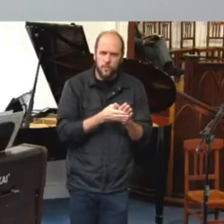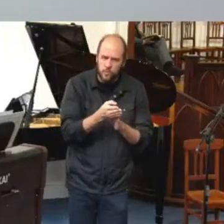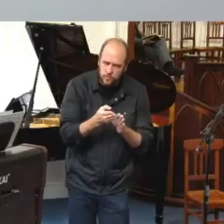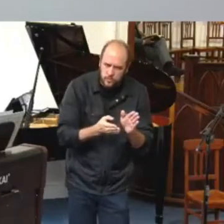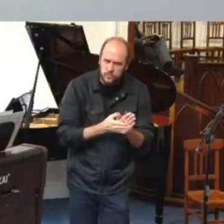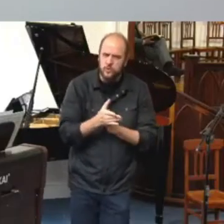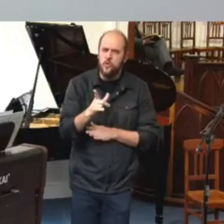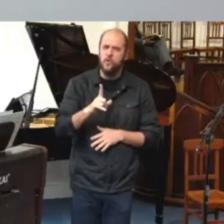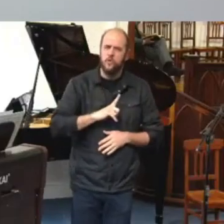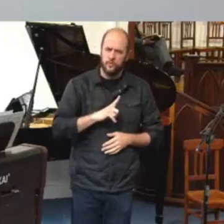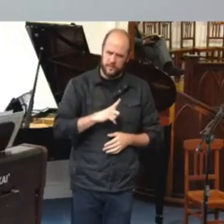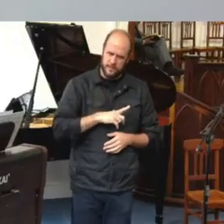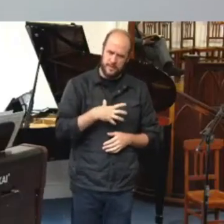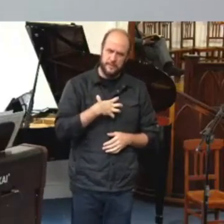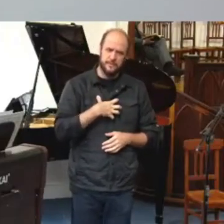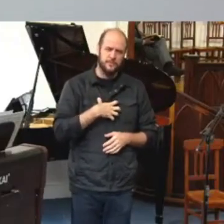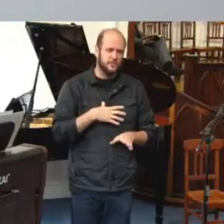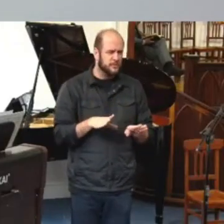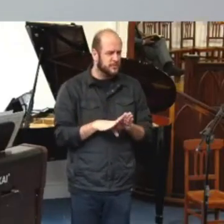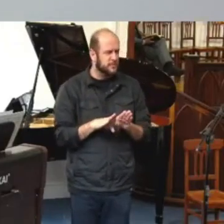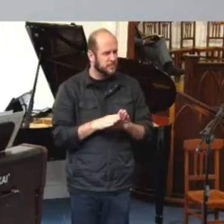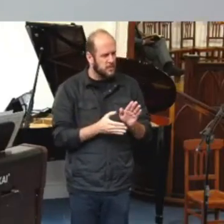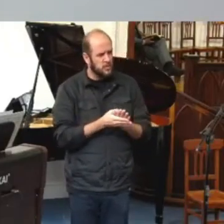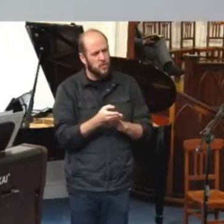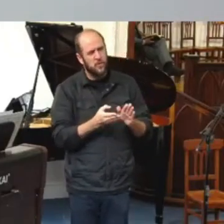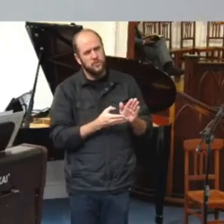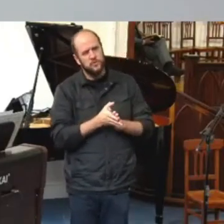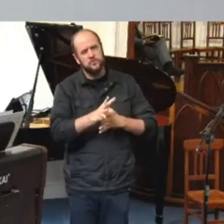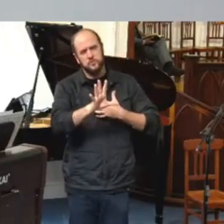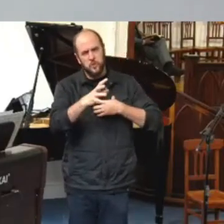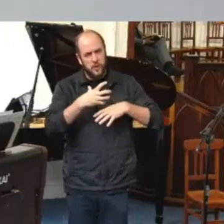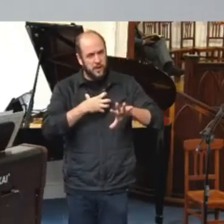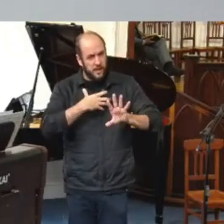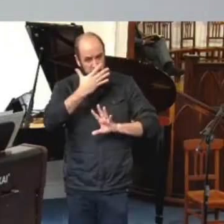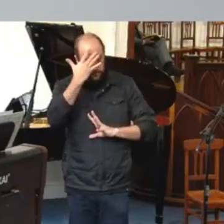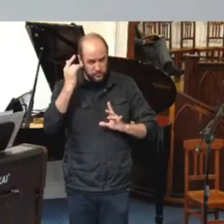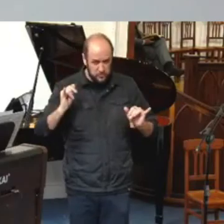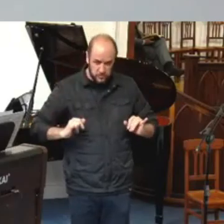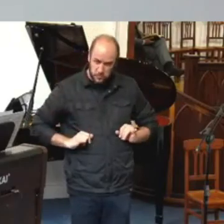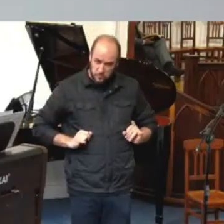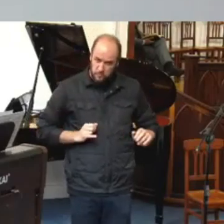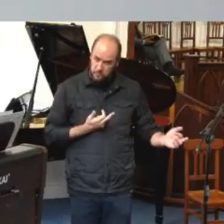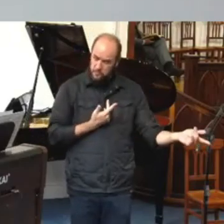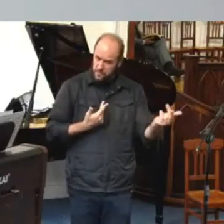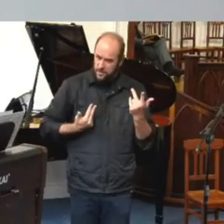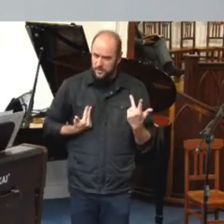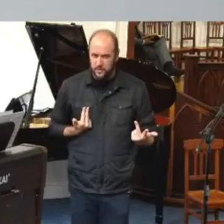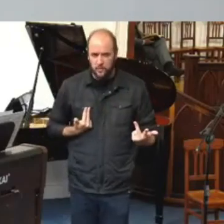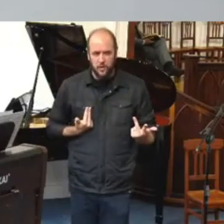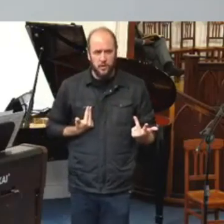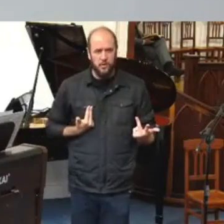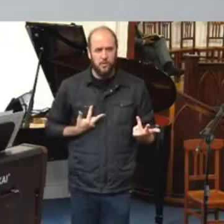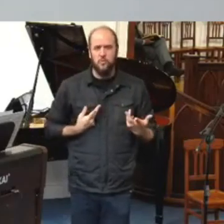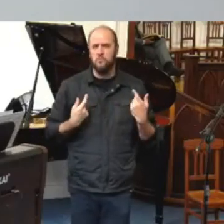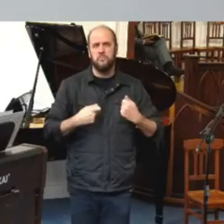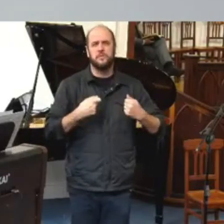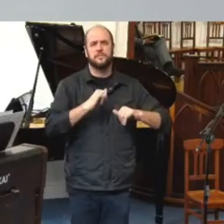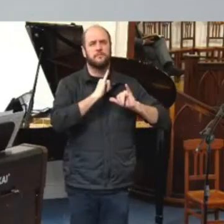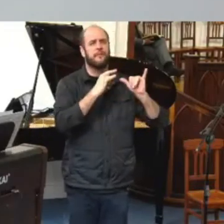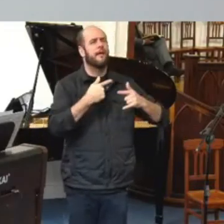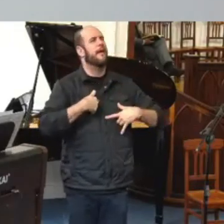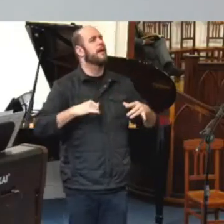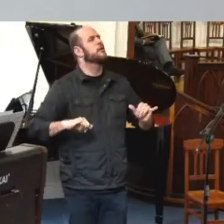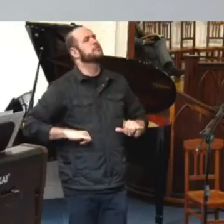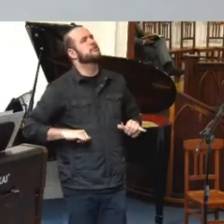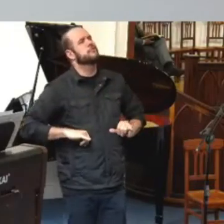consolo que ele recebe, ele também pode consolar aos outros, mesmo em sofrimento. Eu não preciso dizer, eu estou sofrendo,